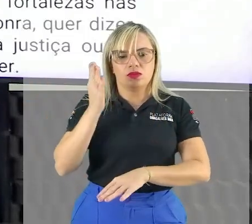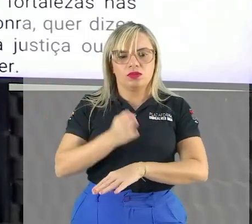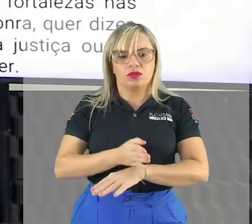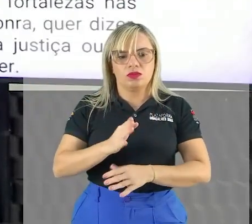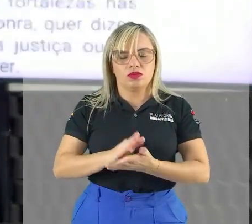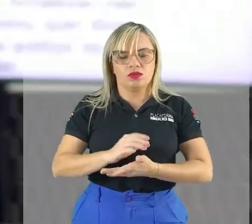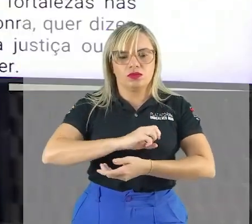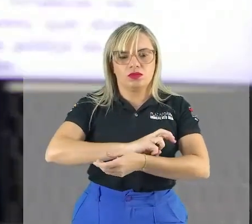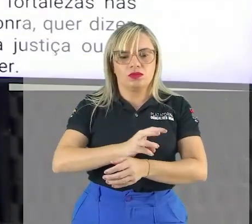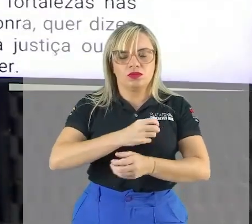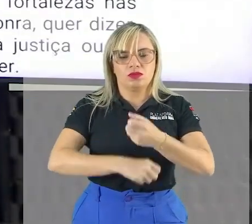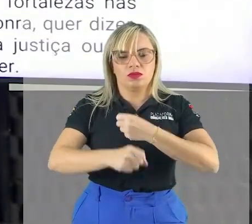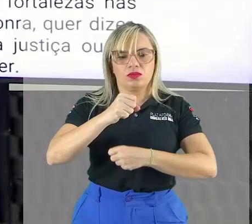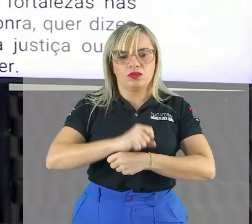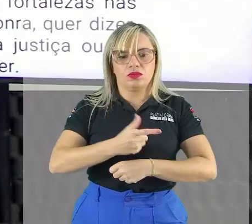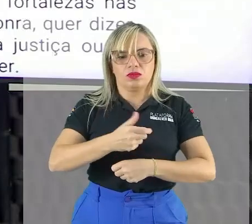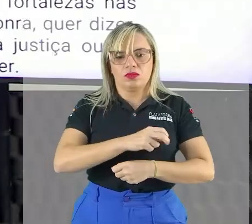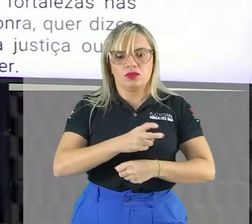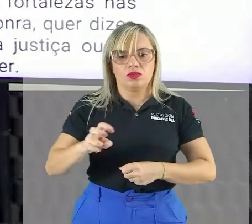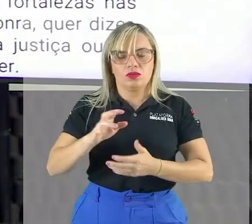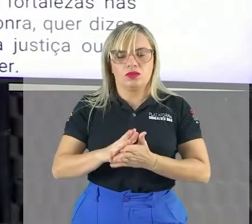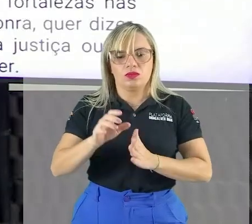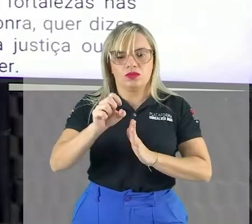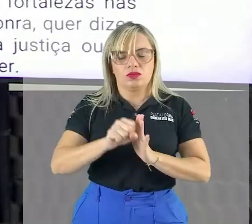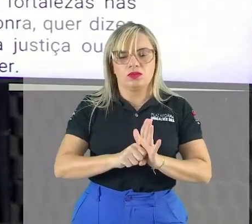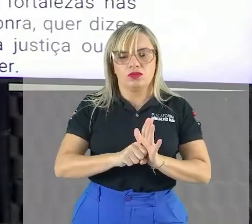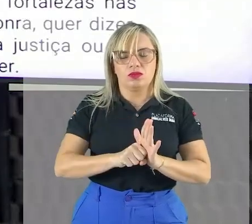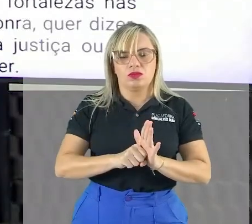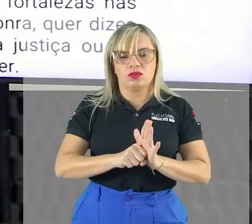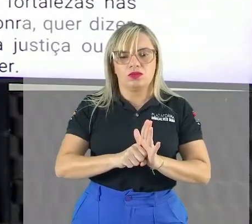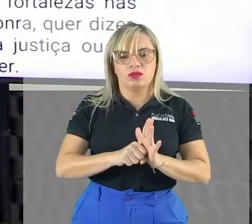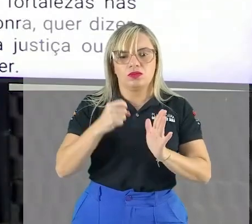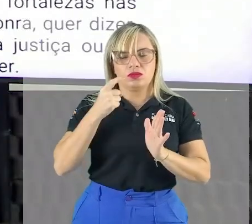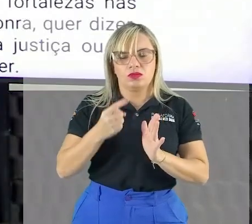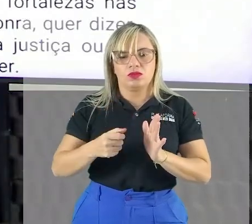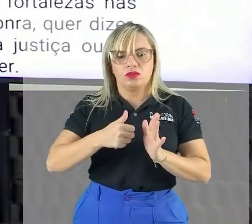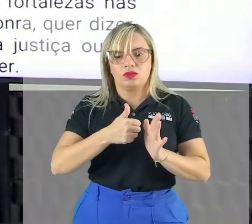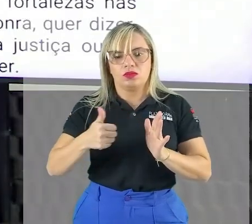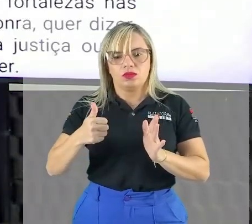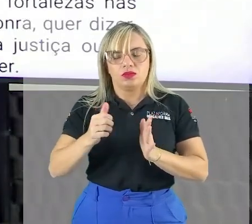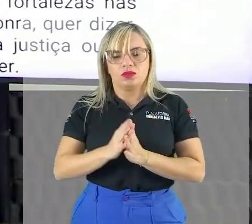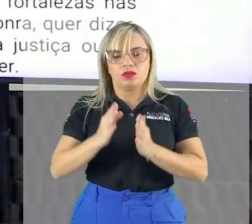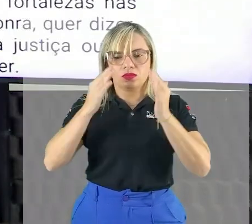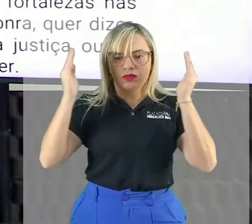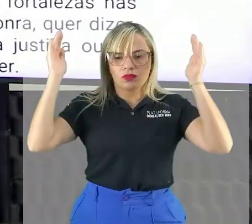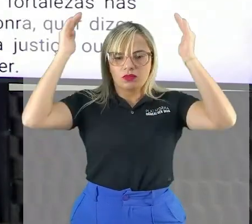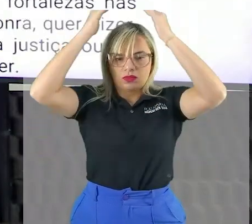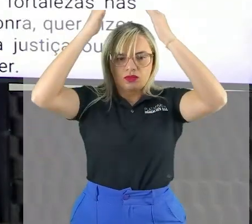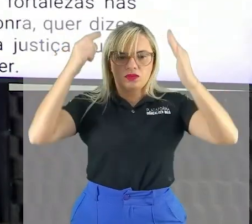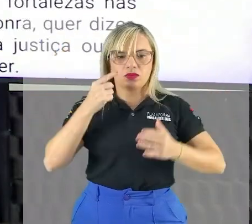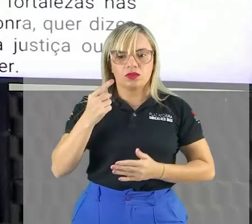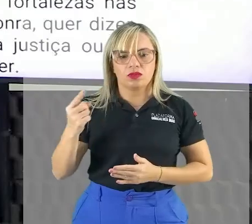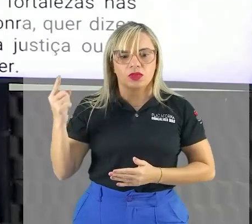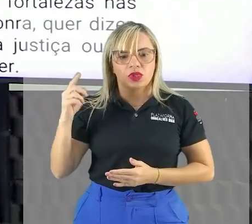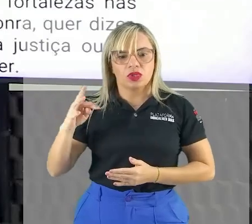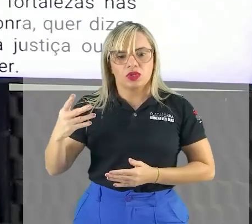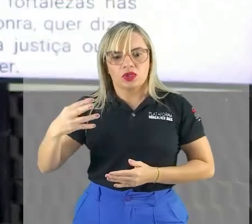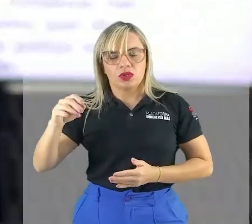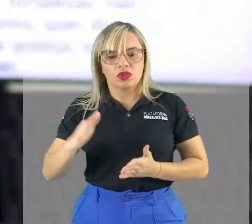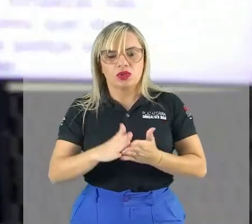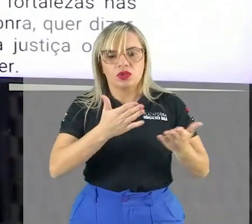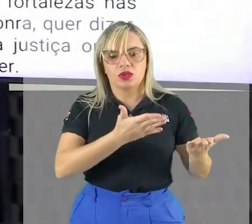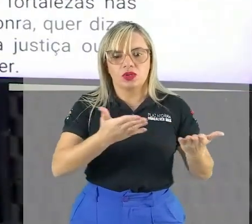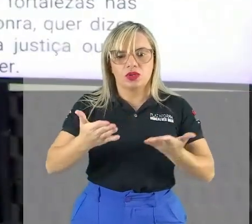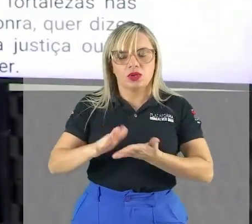olha só, 2015. No século XI, o bispo Wilbert de Chartres foi convidado a escrever sobre